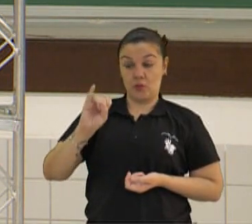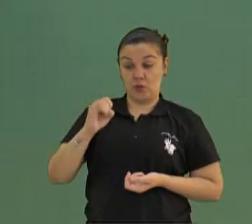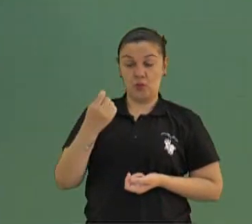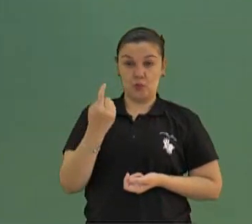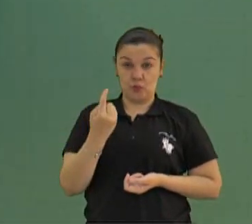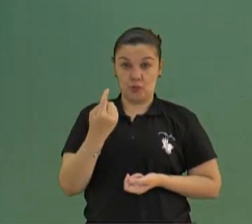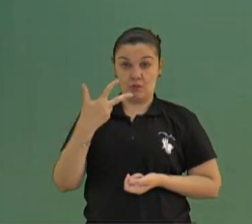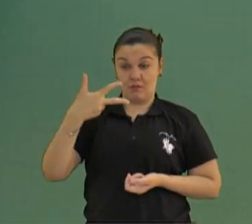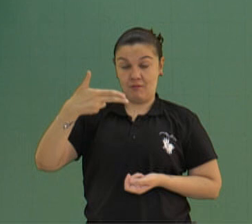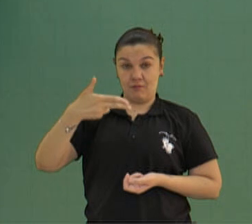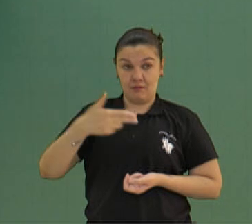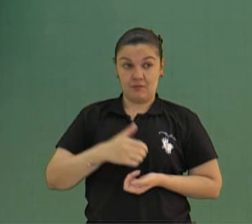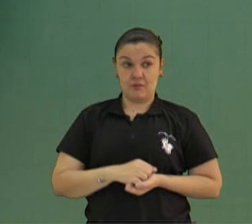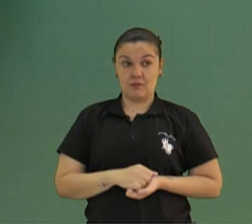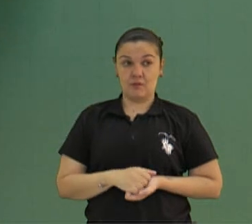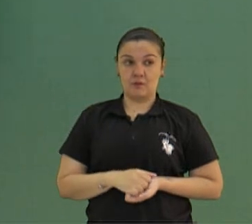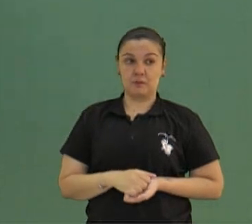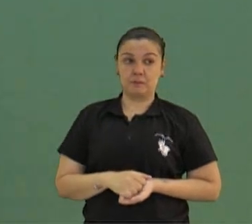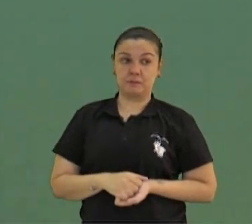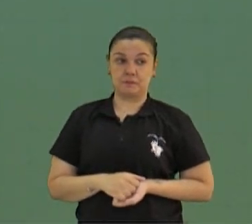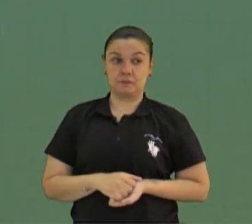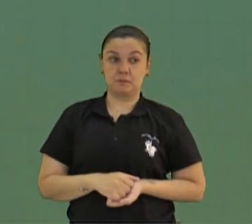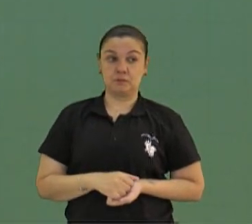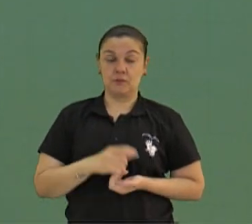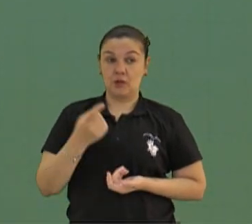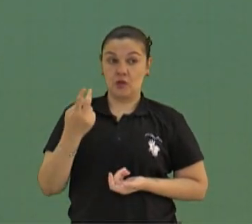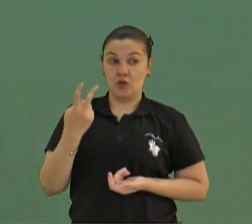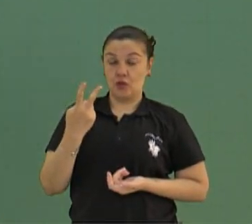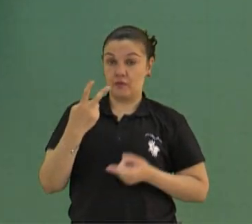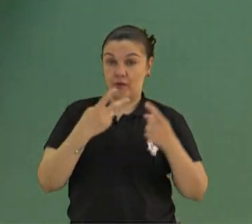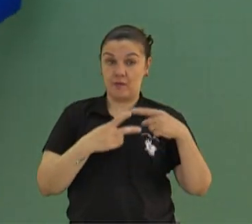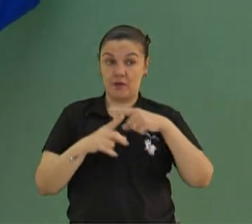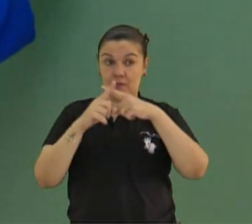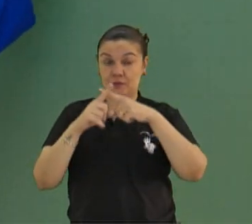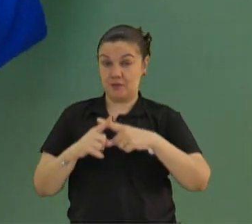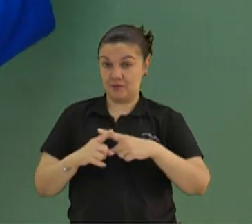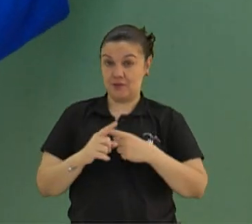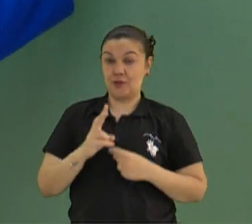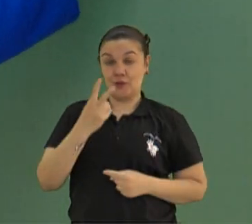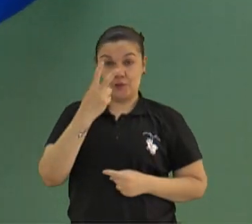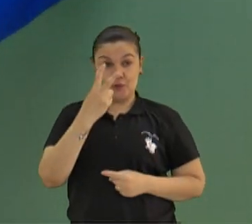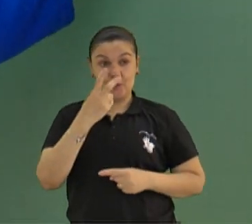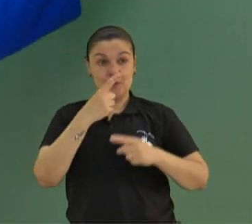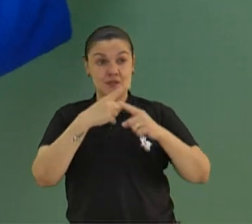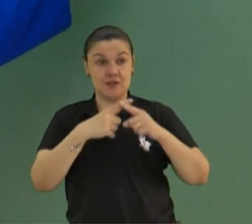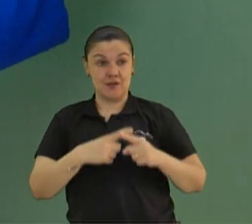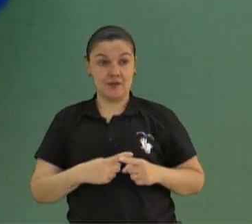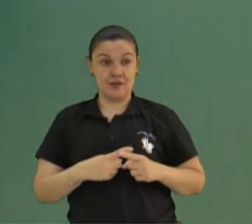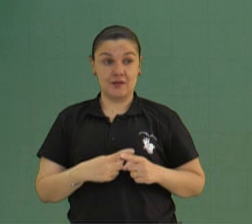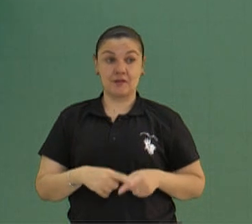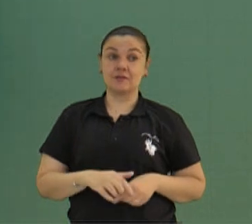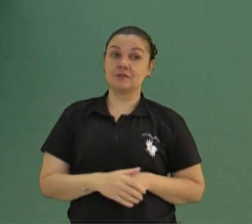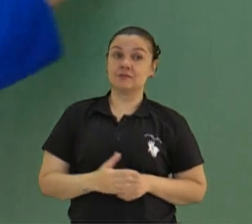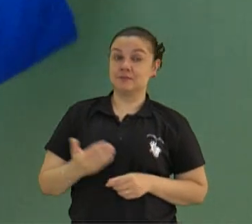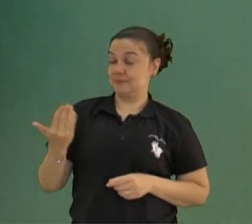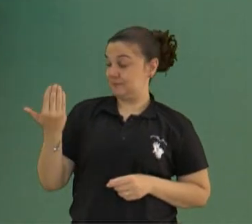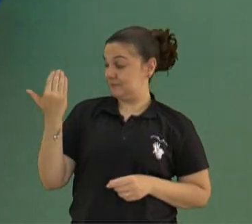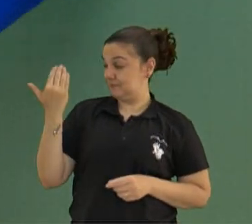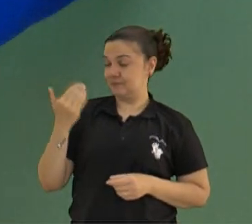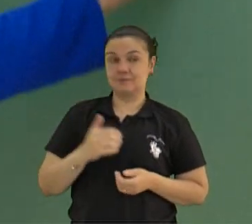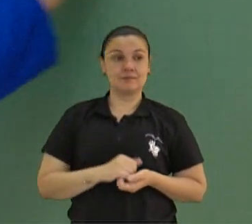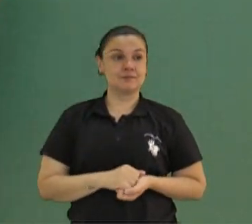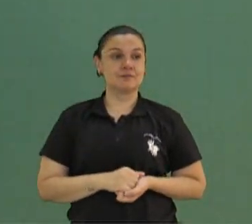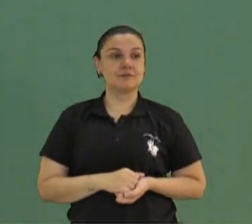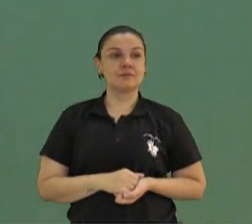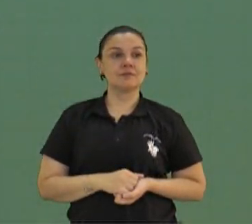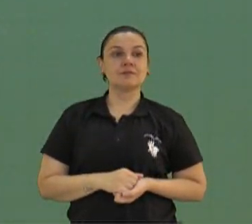I1, ela é igual, passou 2 multiplicando, 2 vezes a corrente 2.